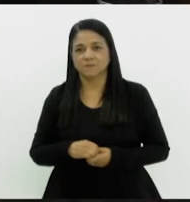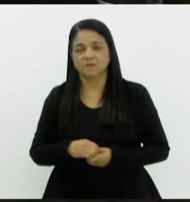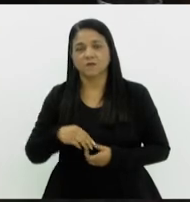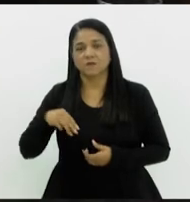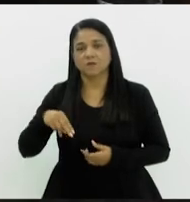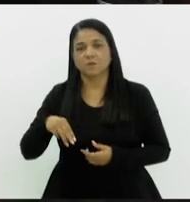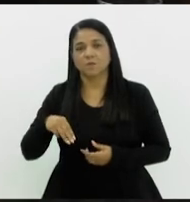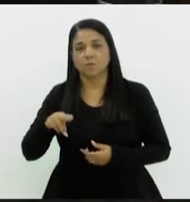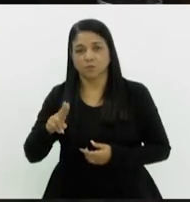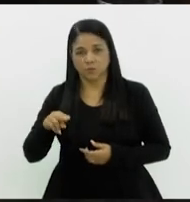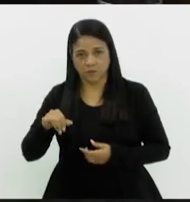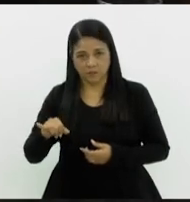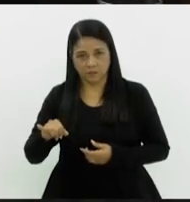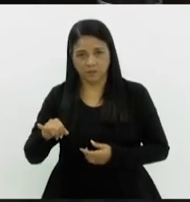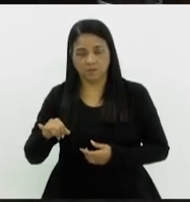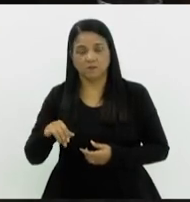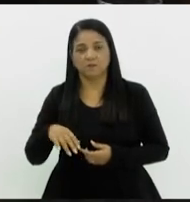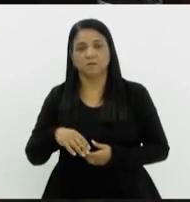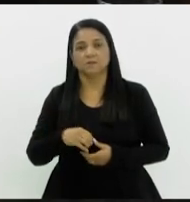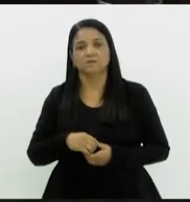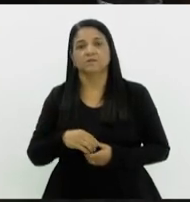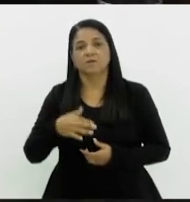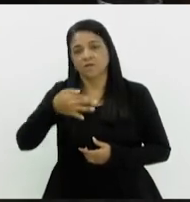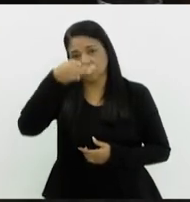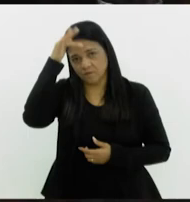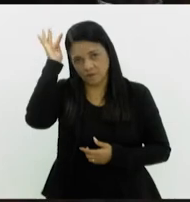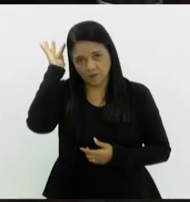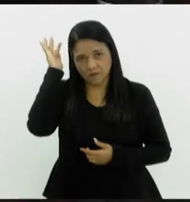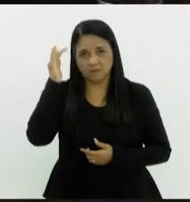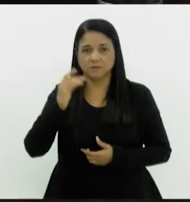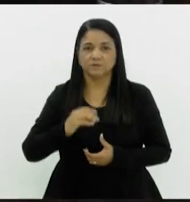Munir Neto. Também Fred Pacheco.